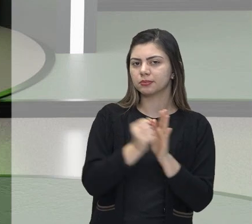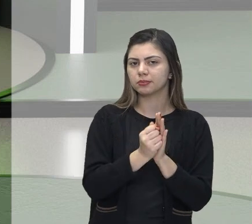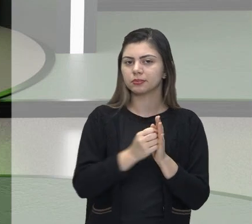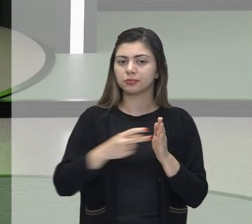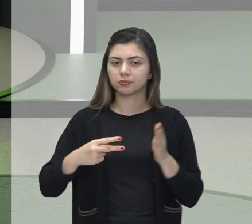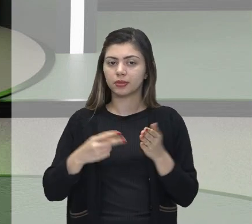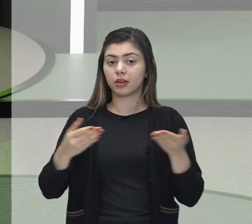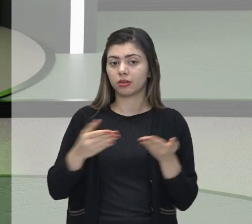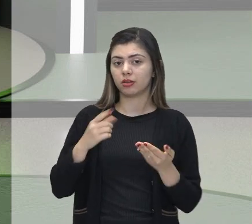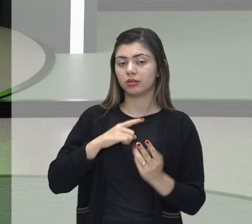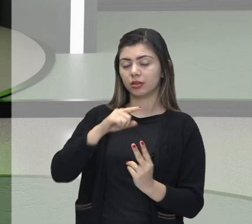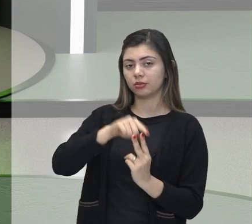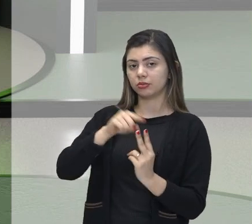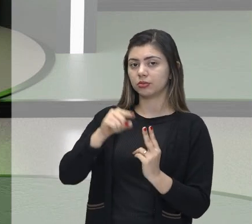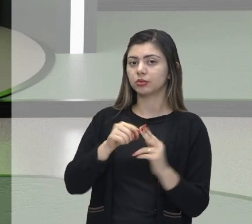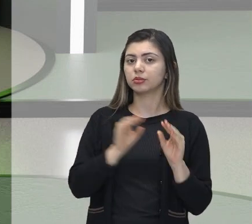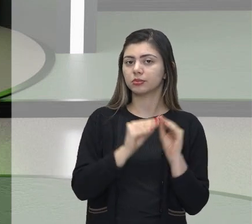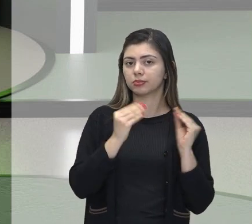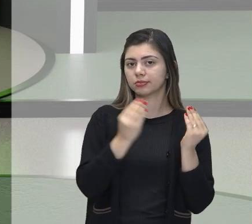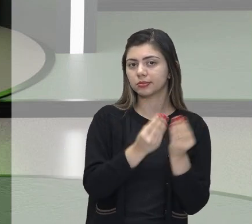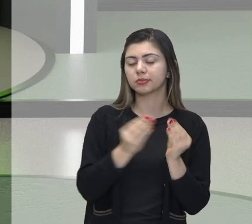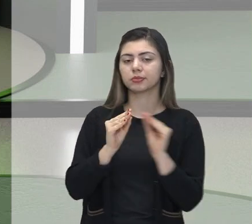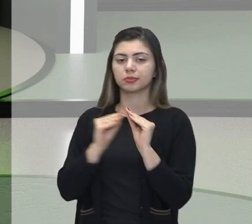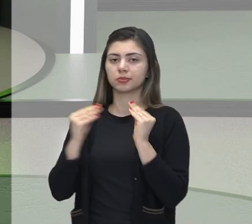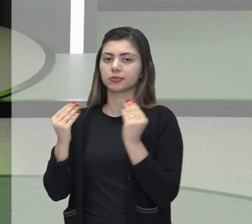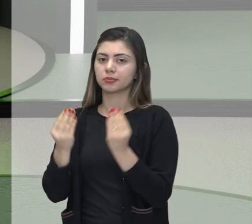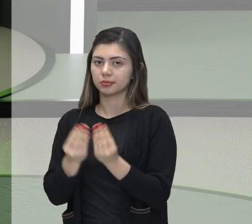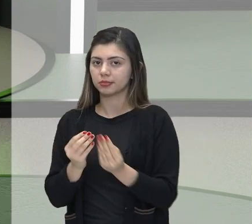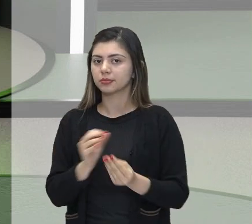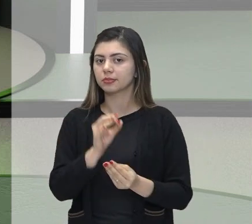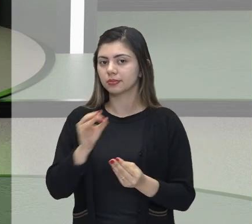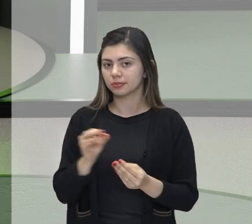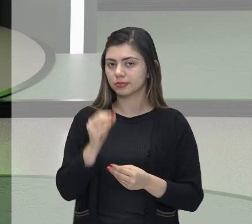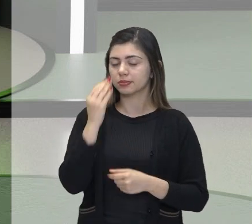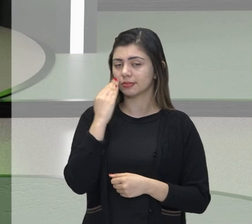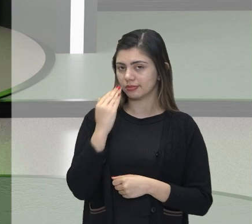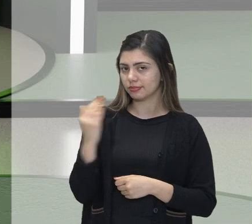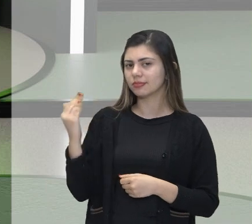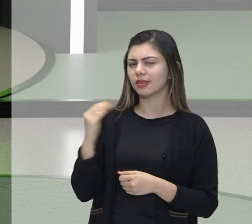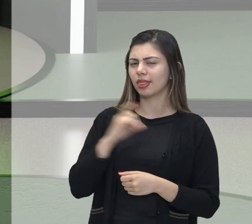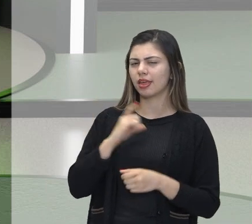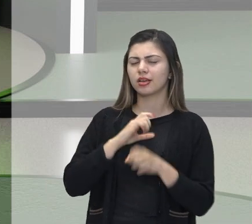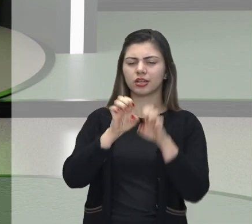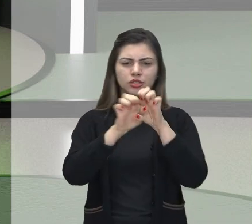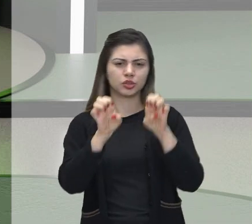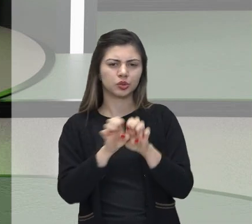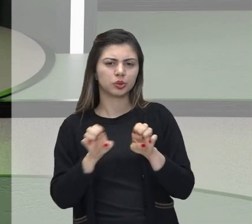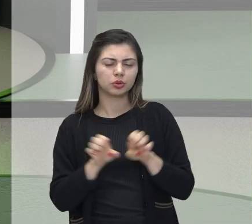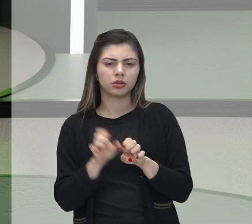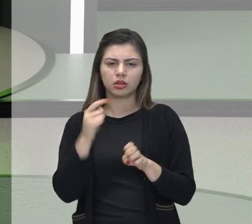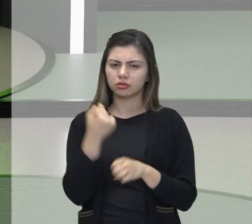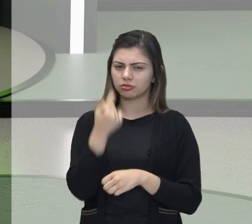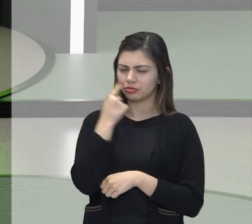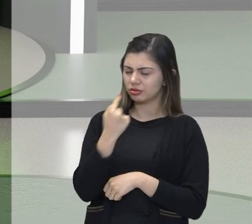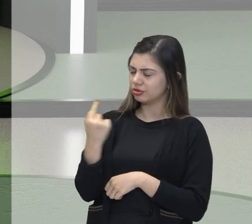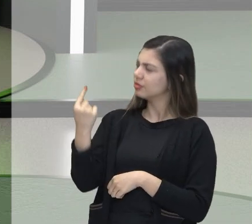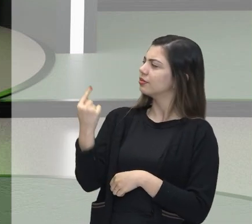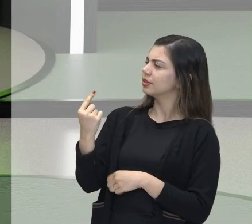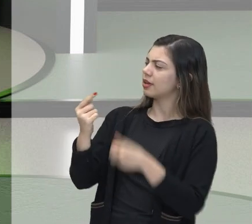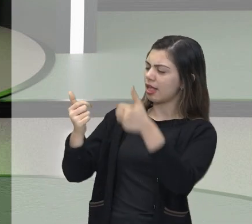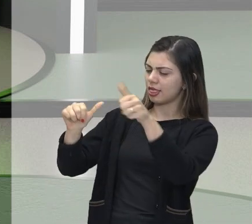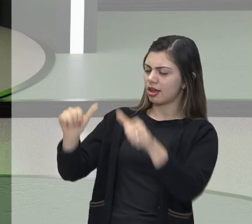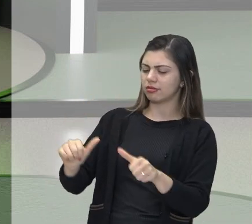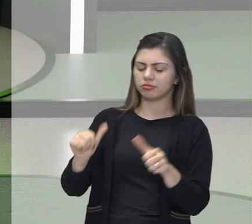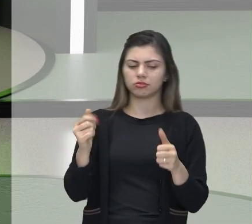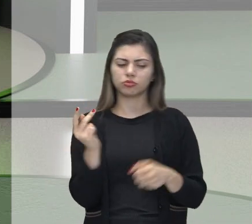dois compostos, essas duas substâncias, essas duas estruturas, que analisando, olhando aqui